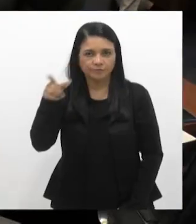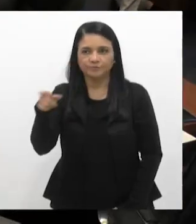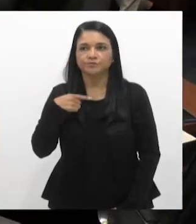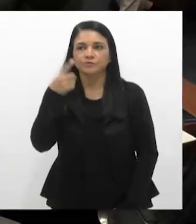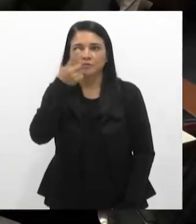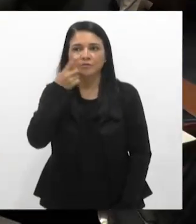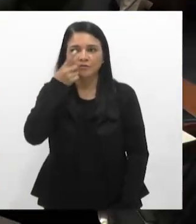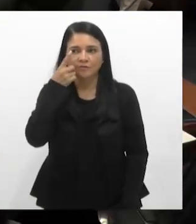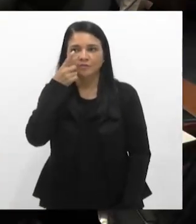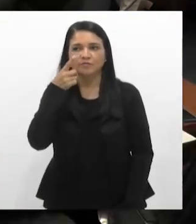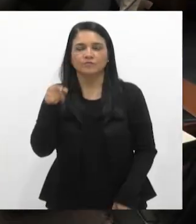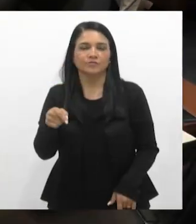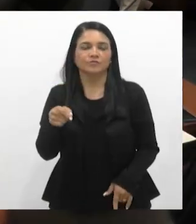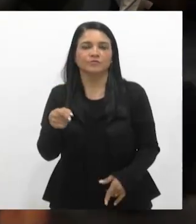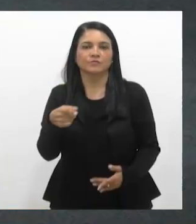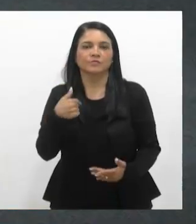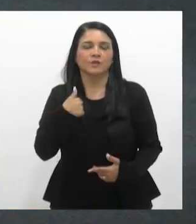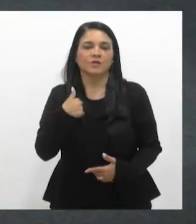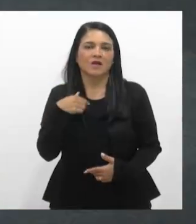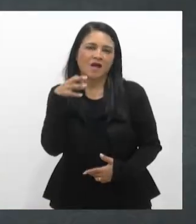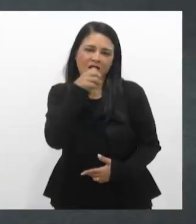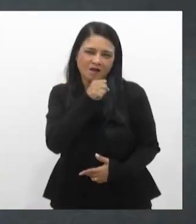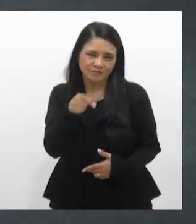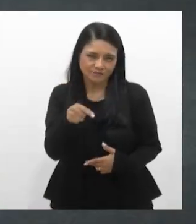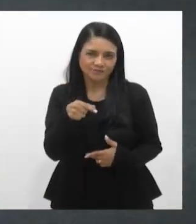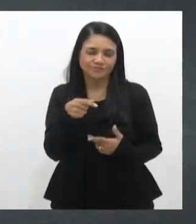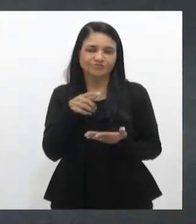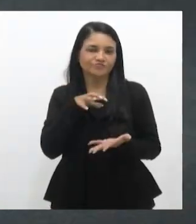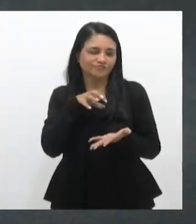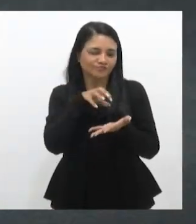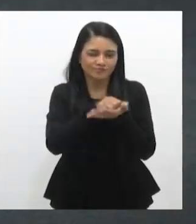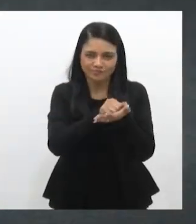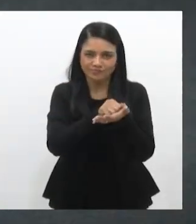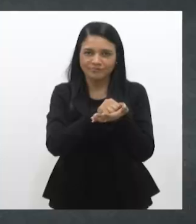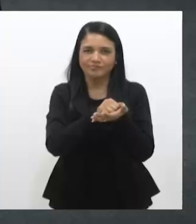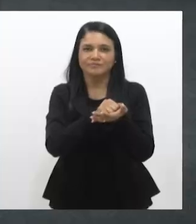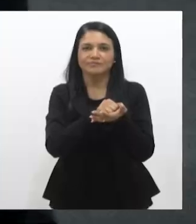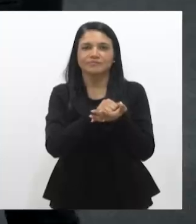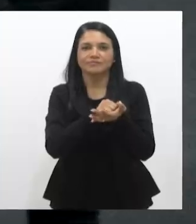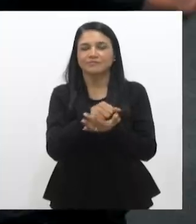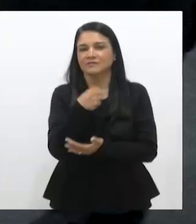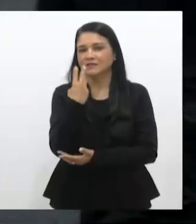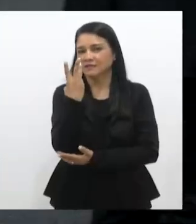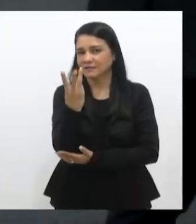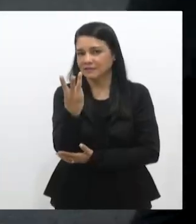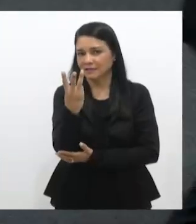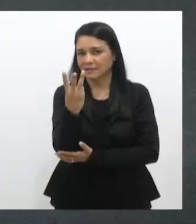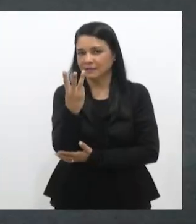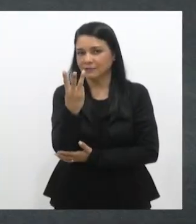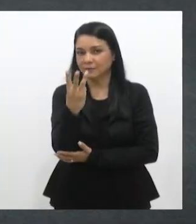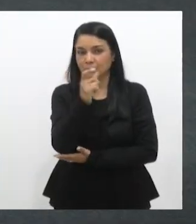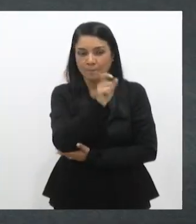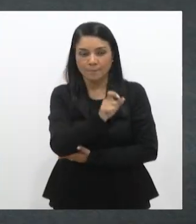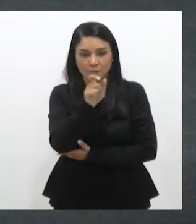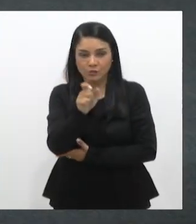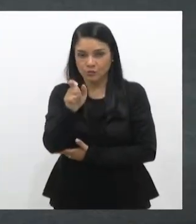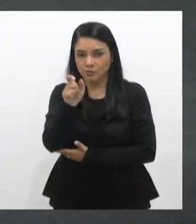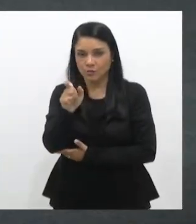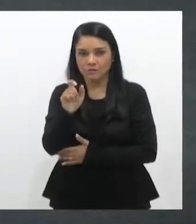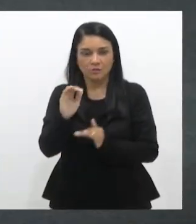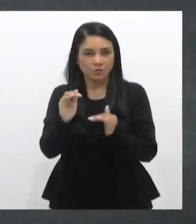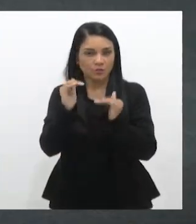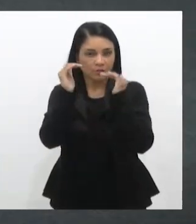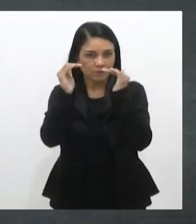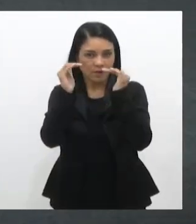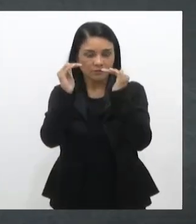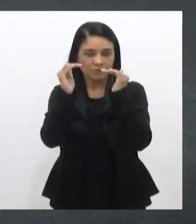o protocolo rapidamente, queria fazer um registro de 3 autoridades, mas não são autoridades públicas,